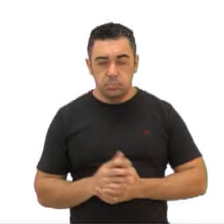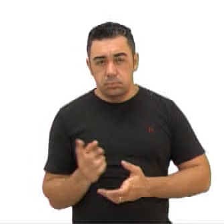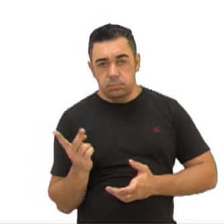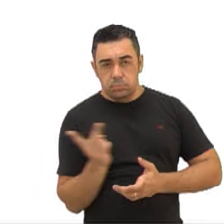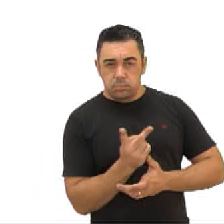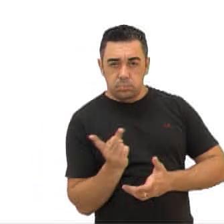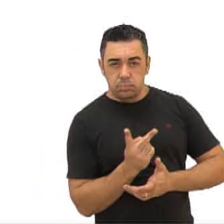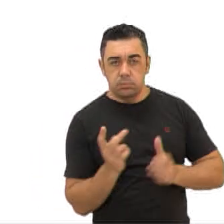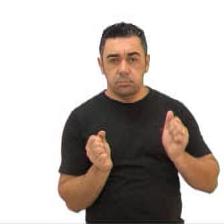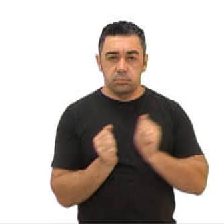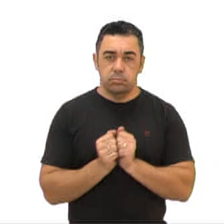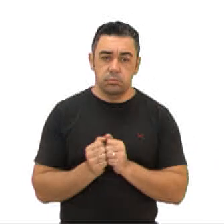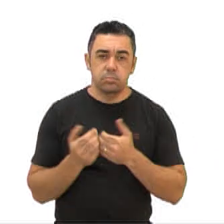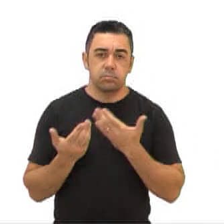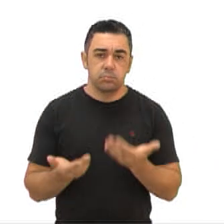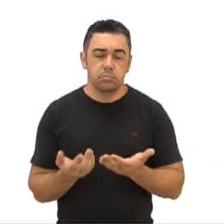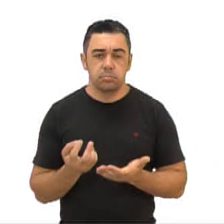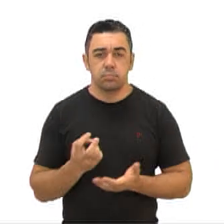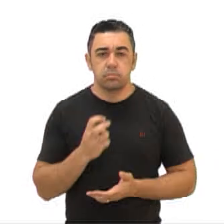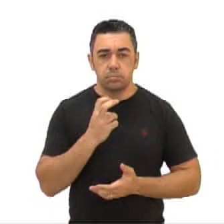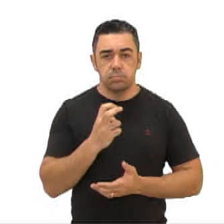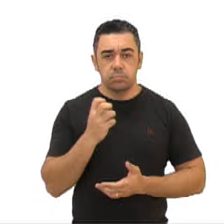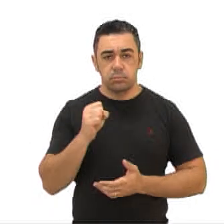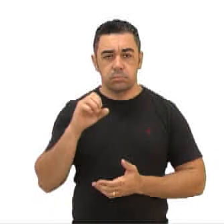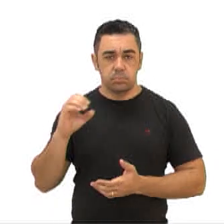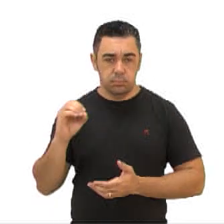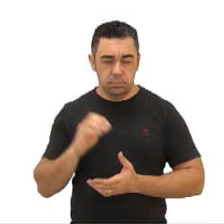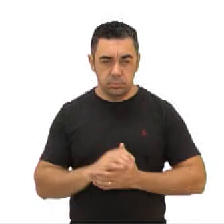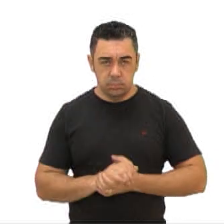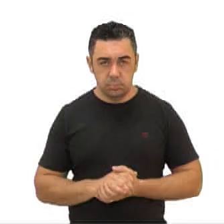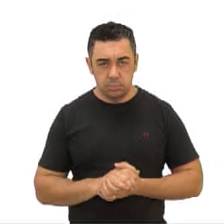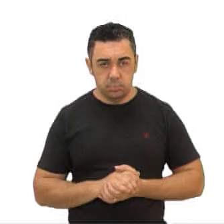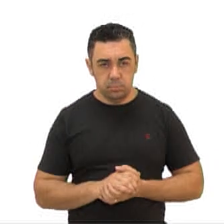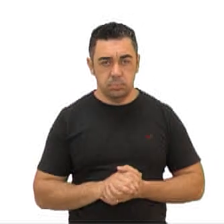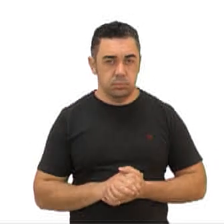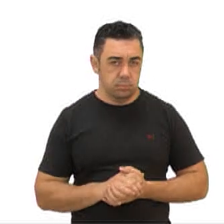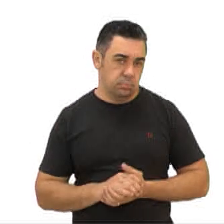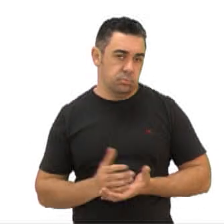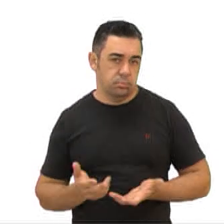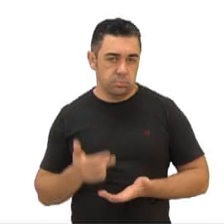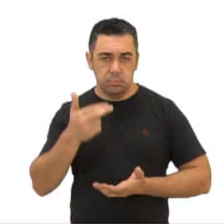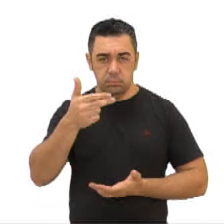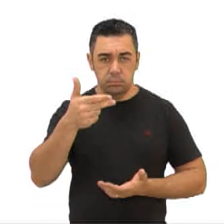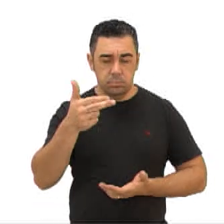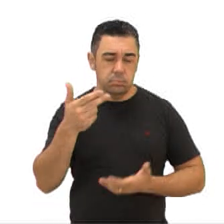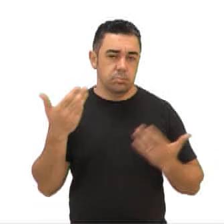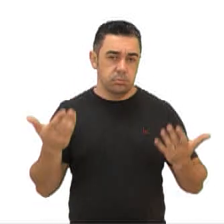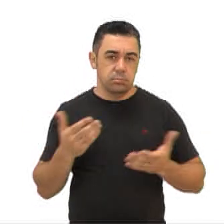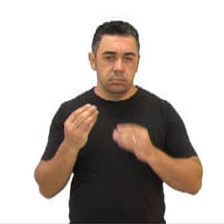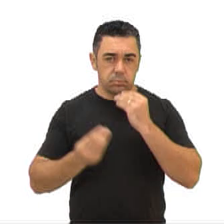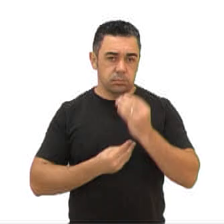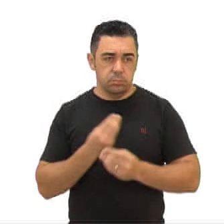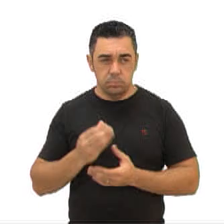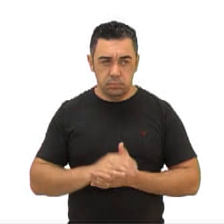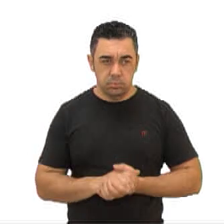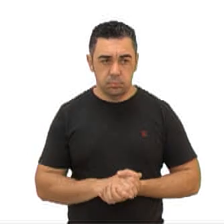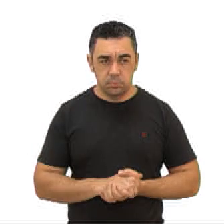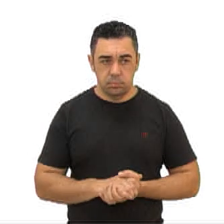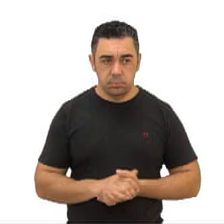duas caixas juntas, 580 laranjas. E a igualdade, a representação, né?